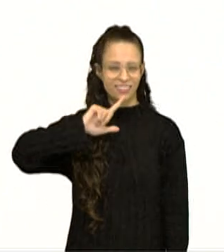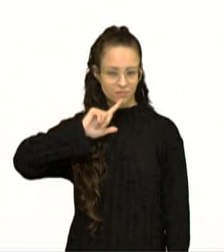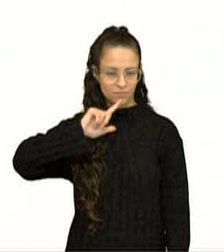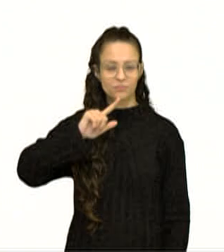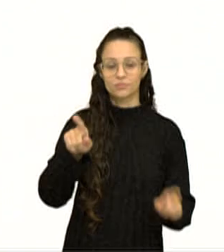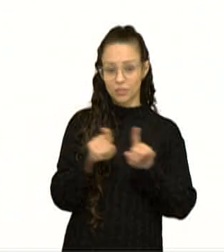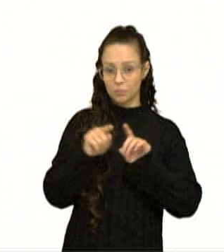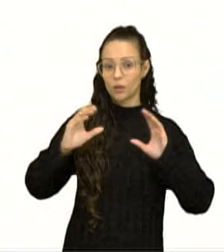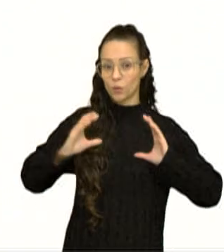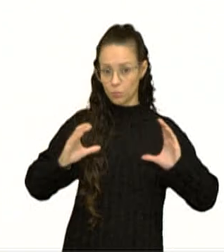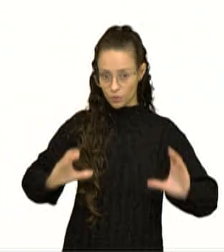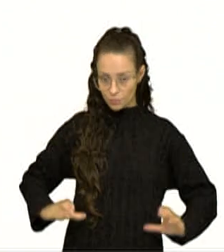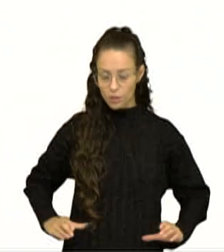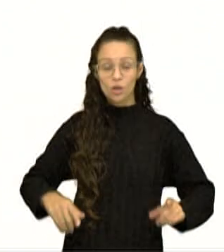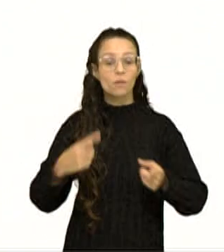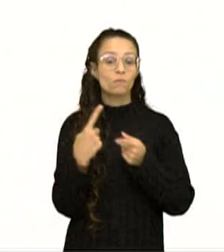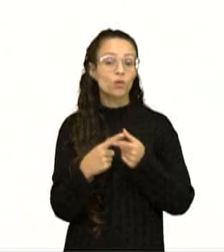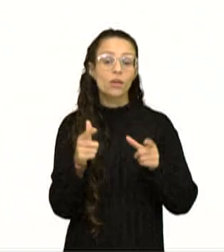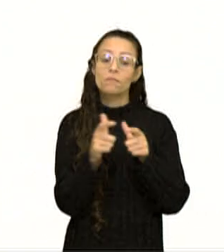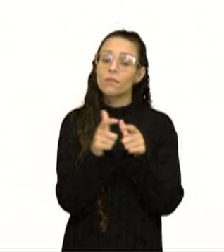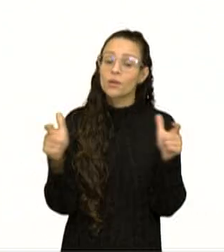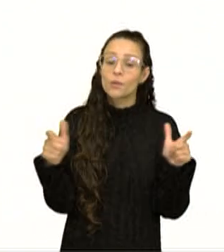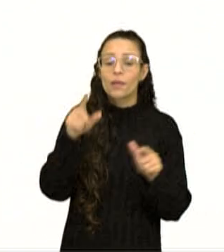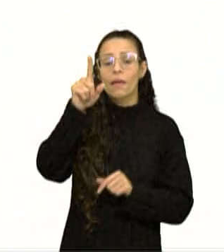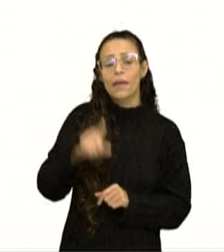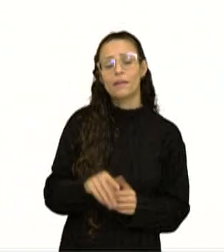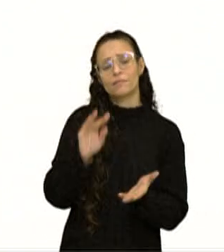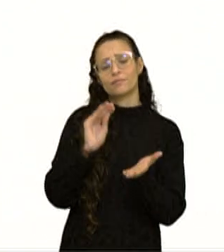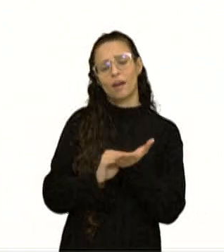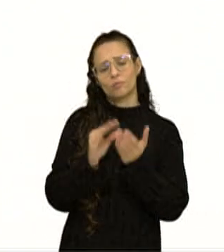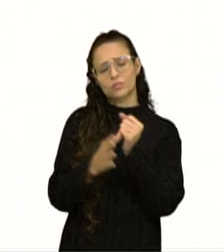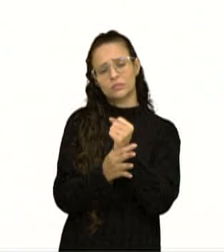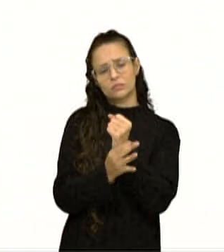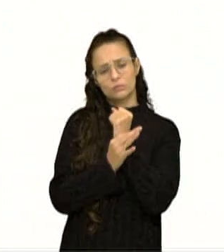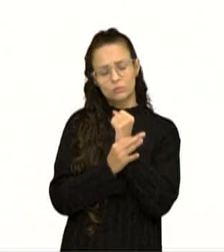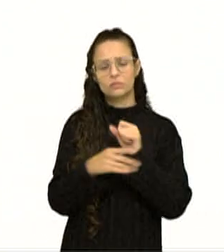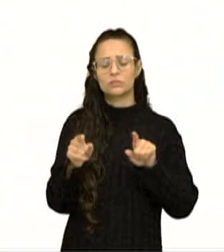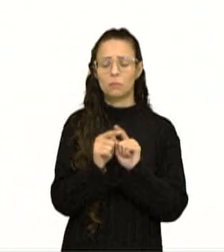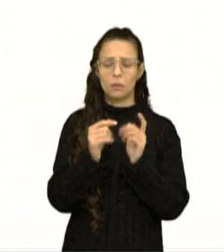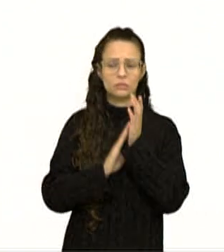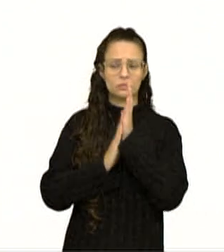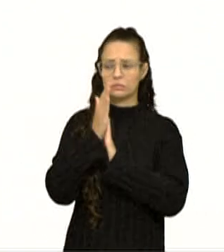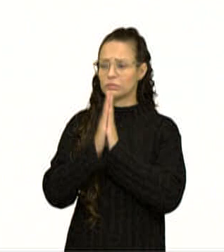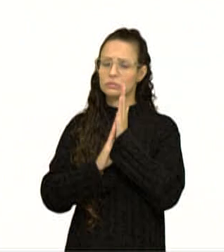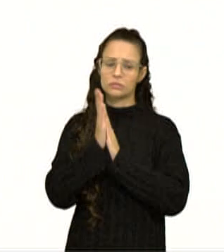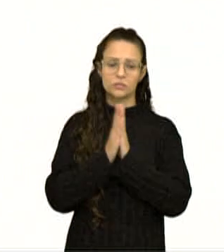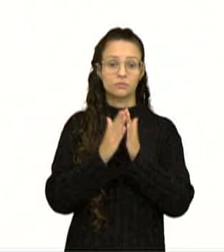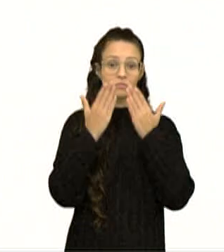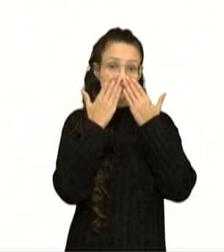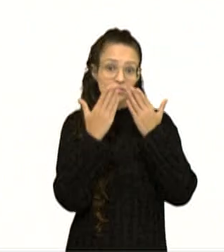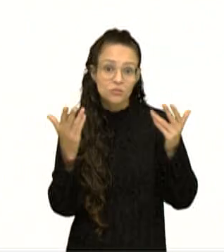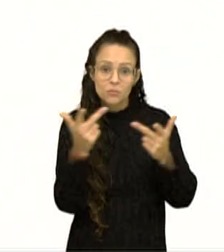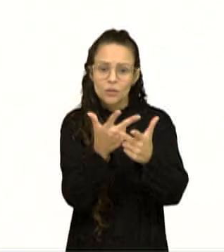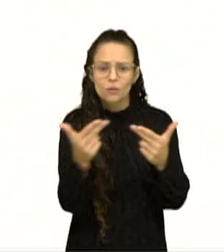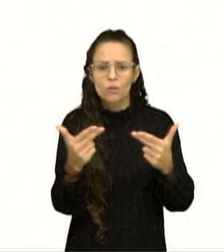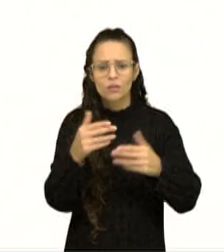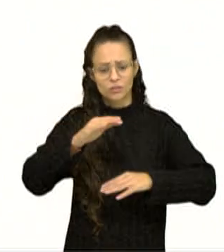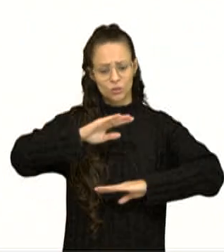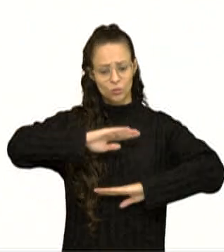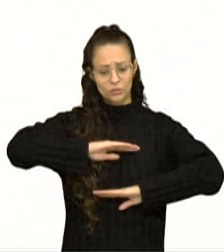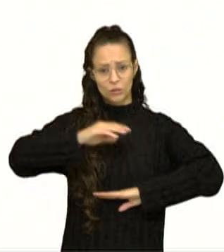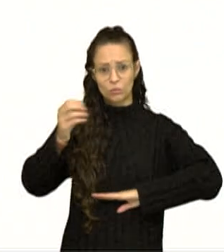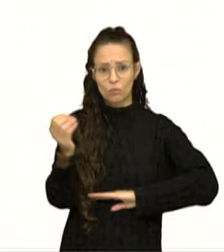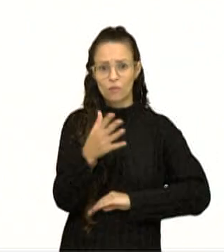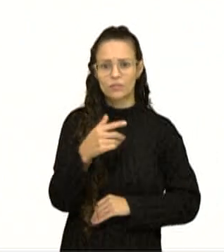comportamento, pois em sua maioria representam a insegurança e a ansiedade diante de situações novas que